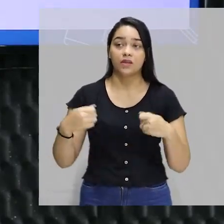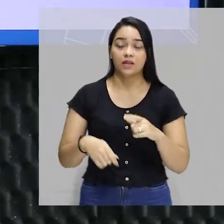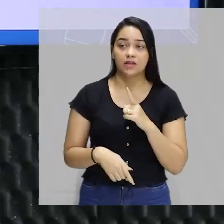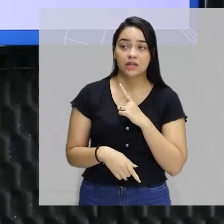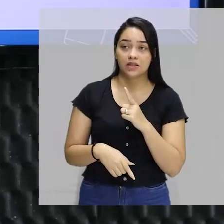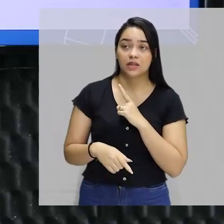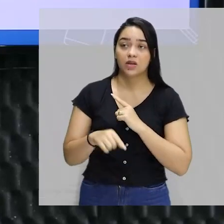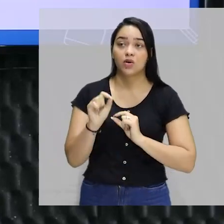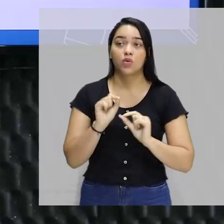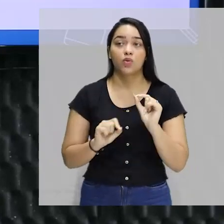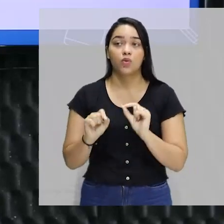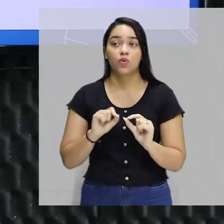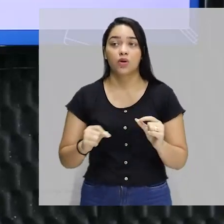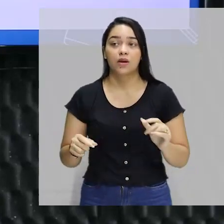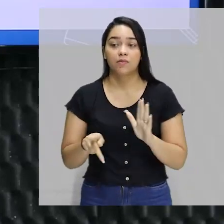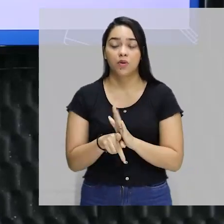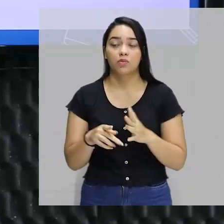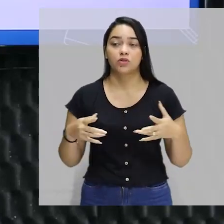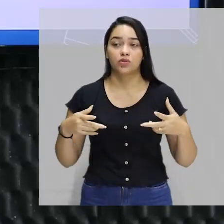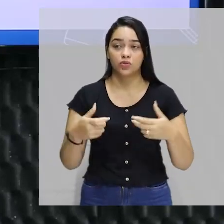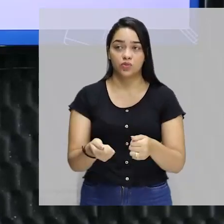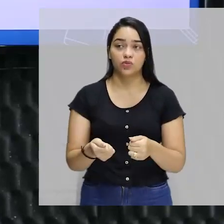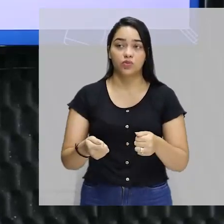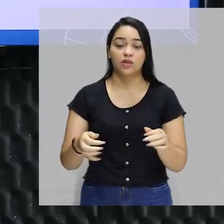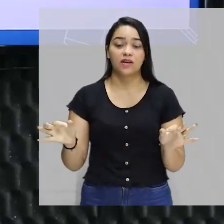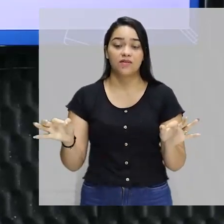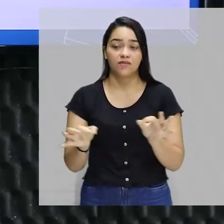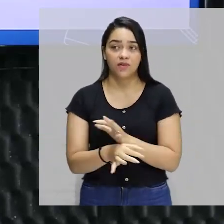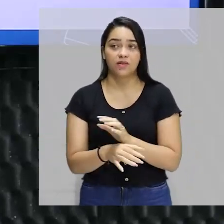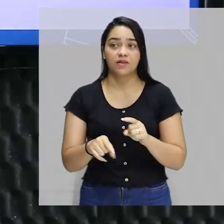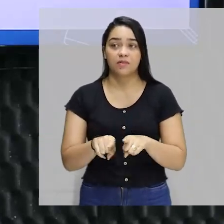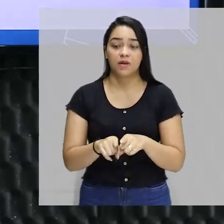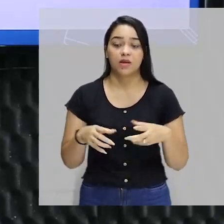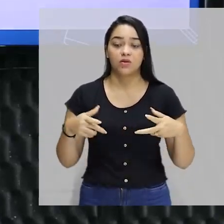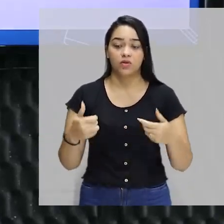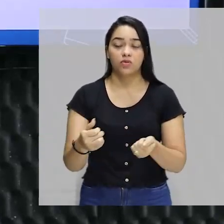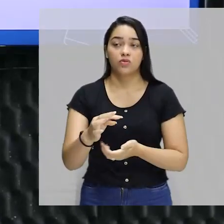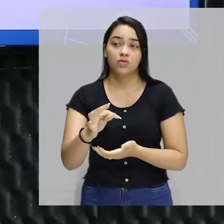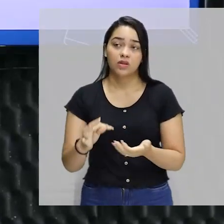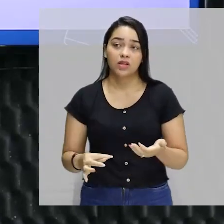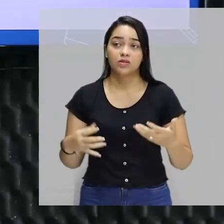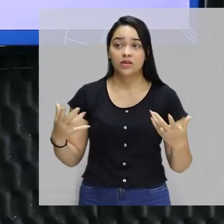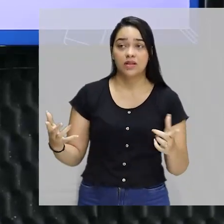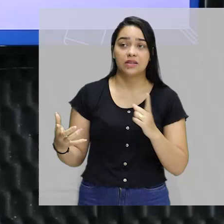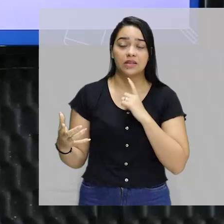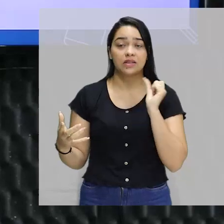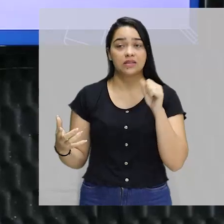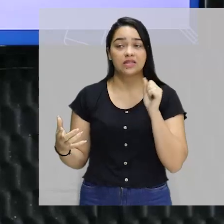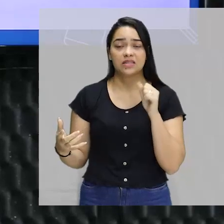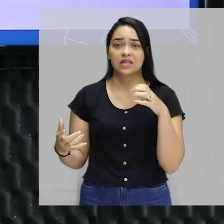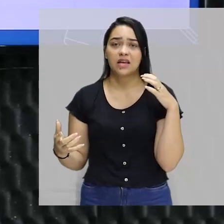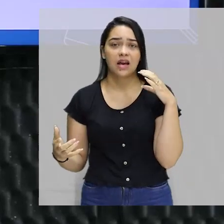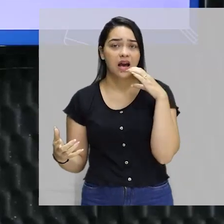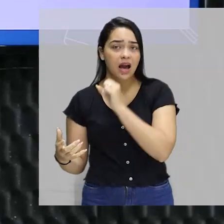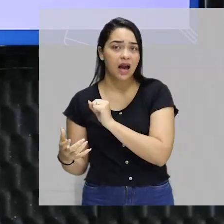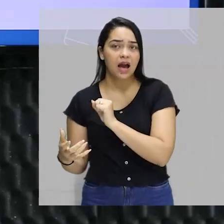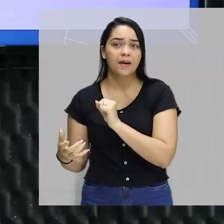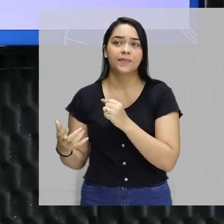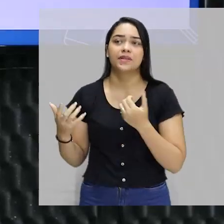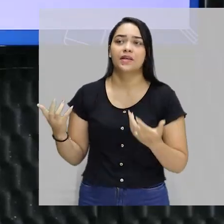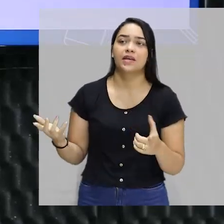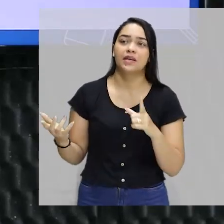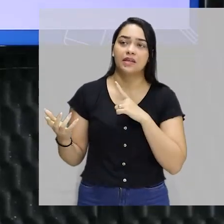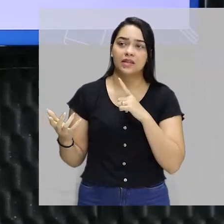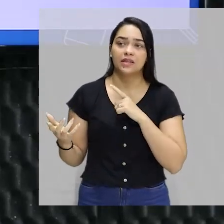retomada de tudo aquilo que foi feito ao longo do texto. Claro que uma retomada de uma forma muito rápida, de uma